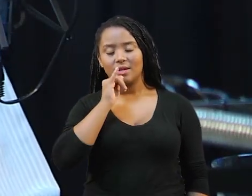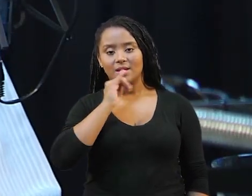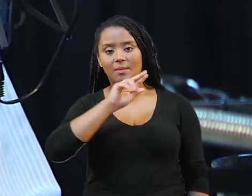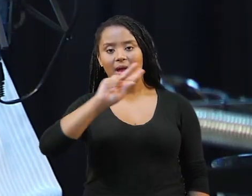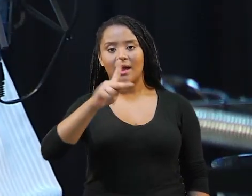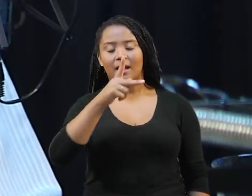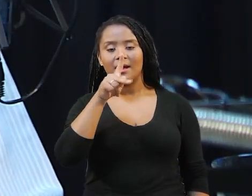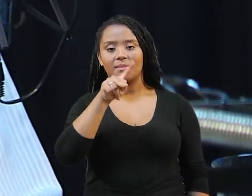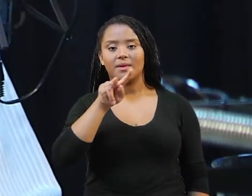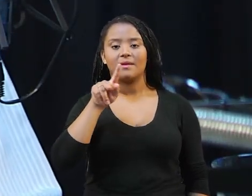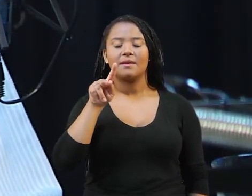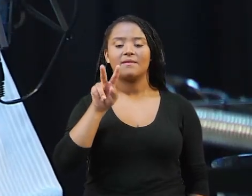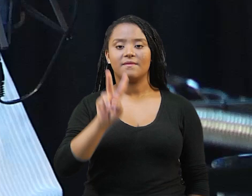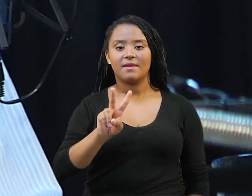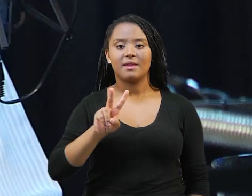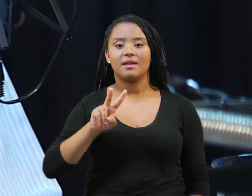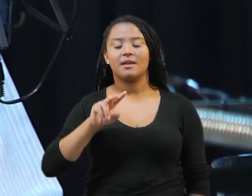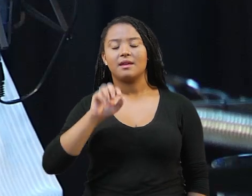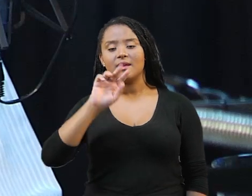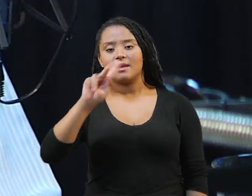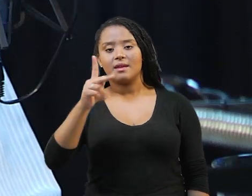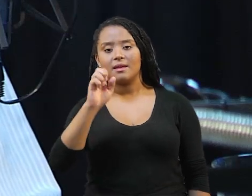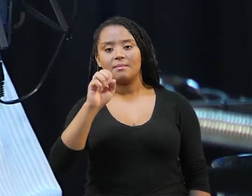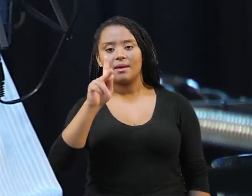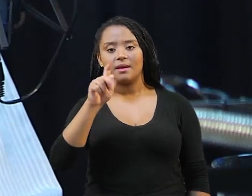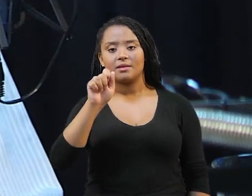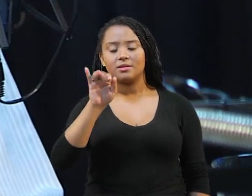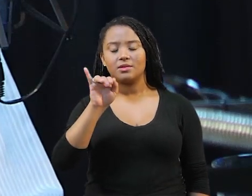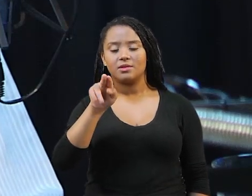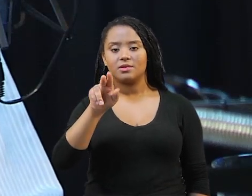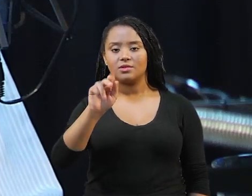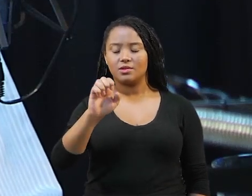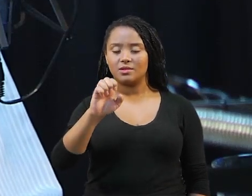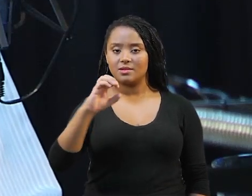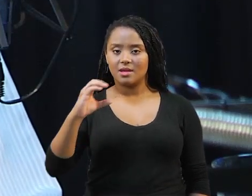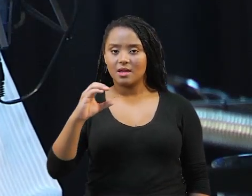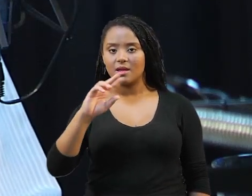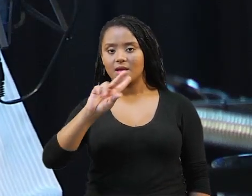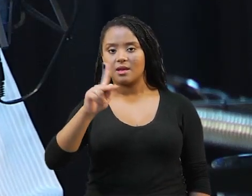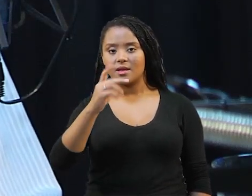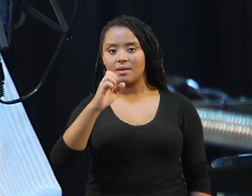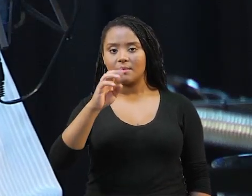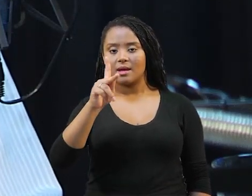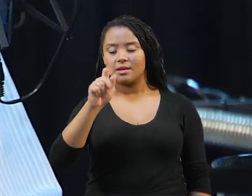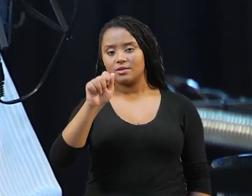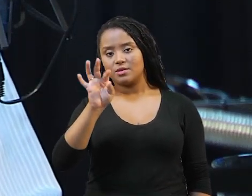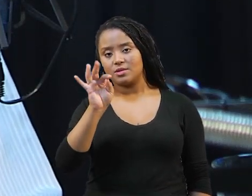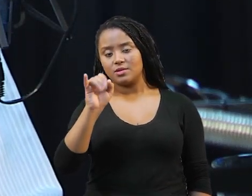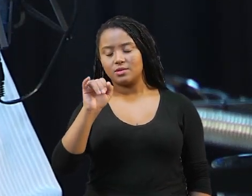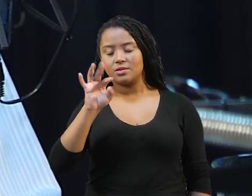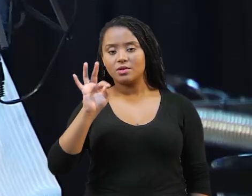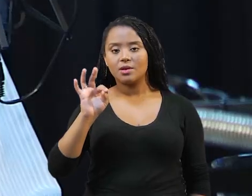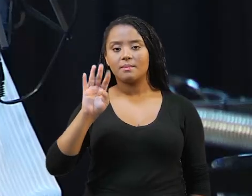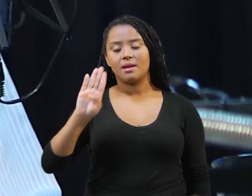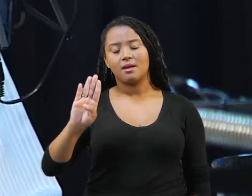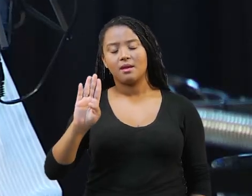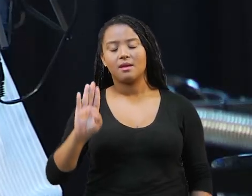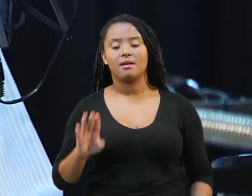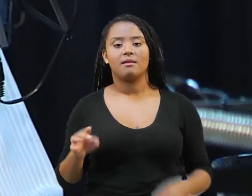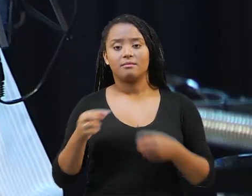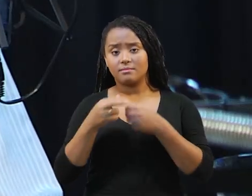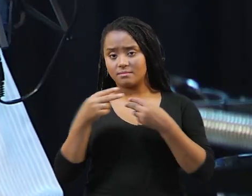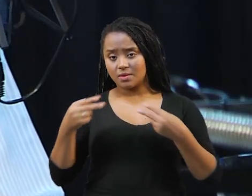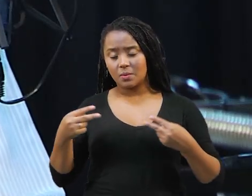por infecções. HPV, hepatite B, hepatite C. Então, a importância das vacinações, né? Então, a